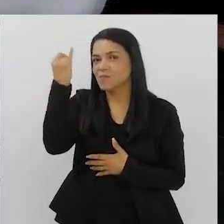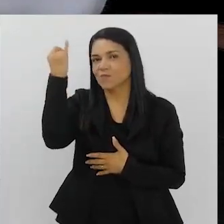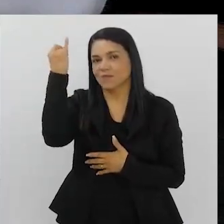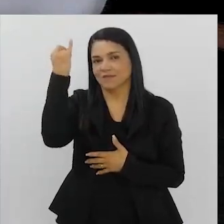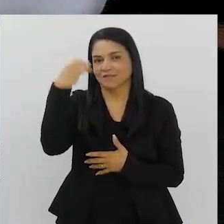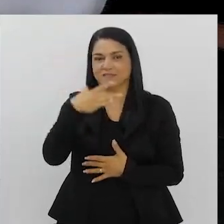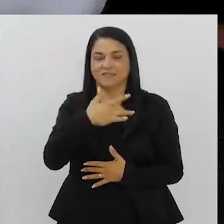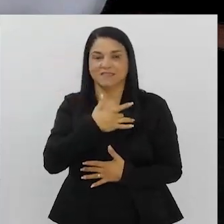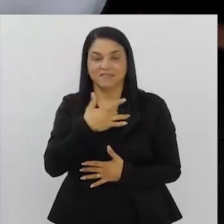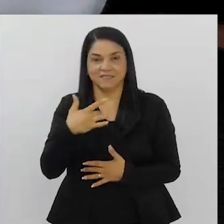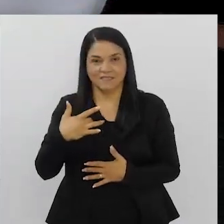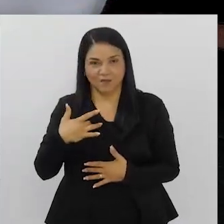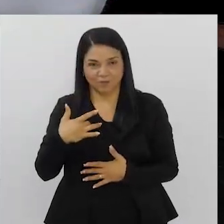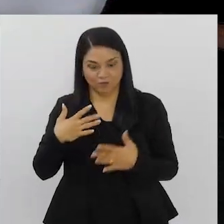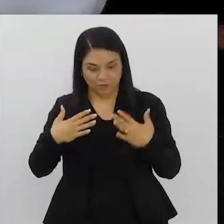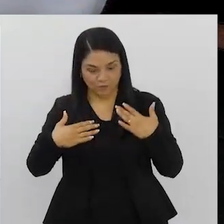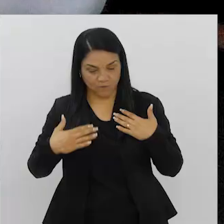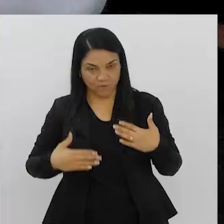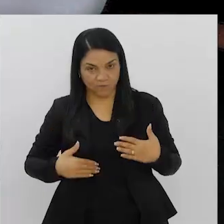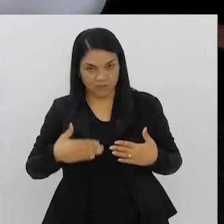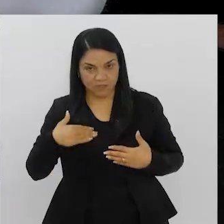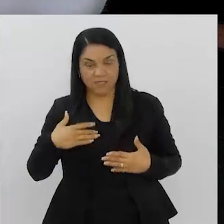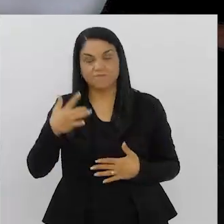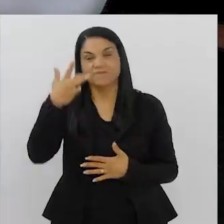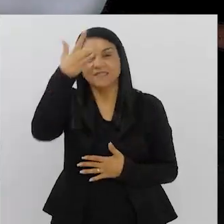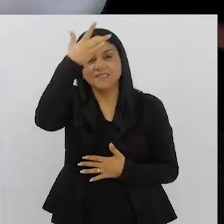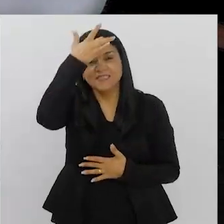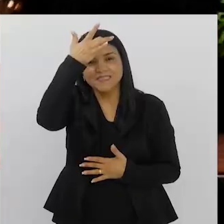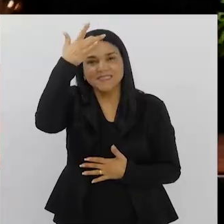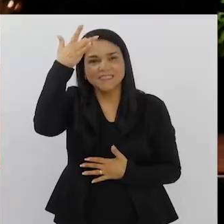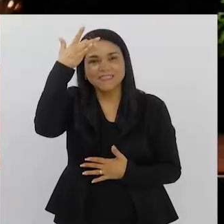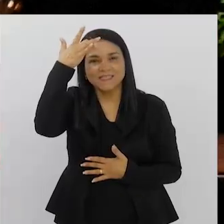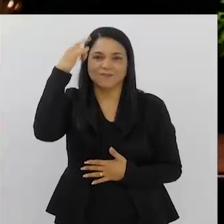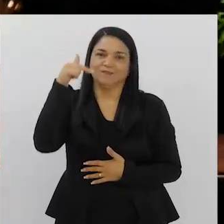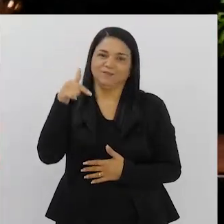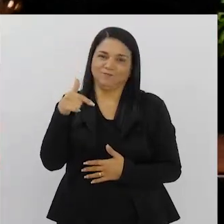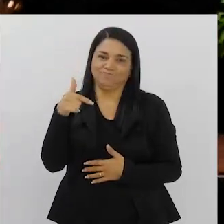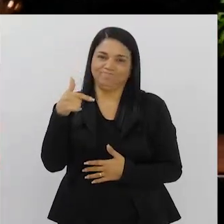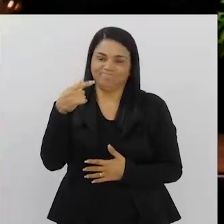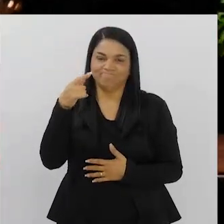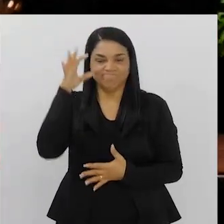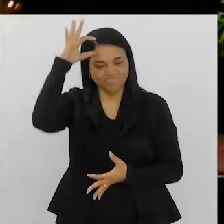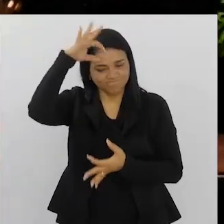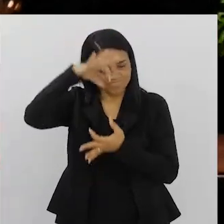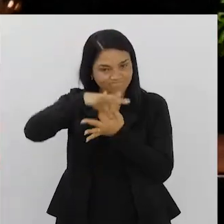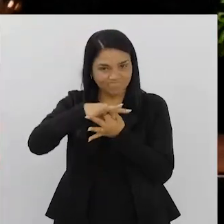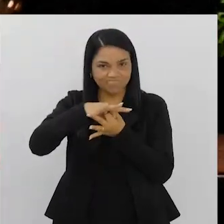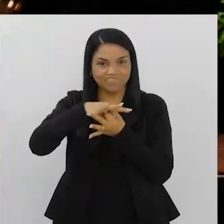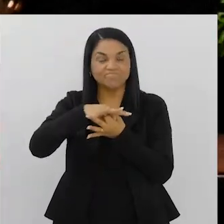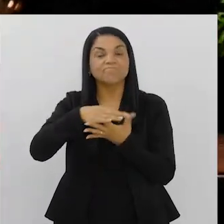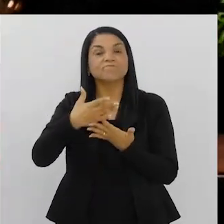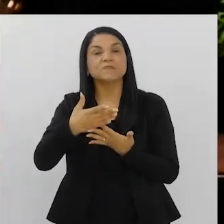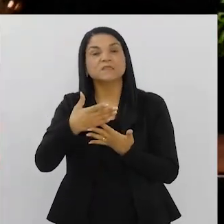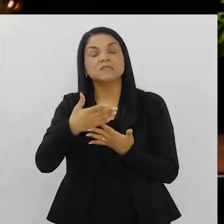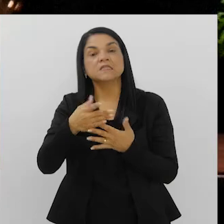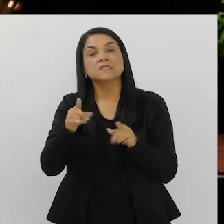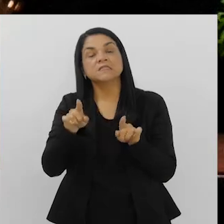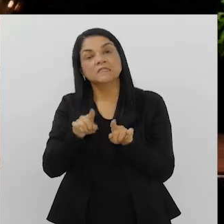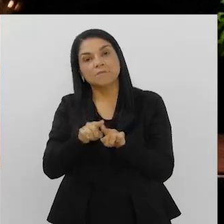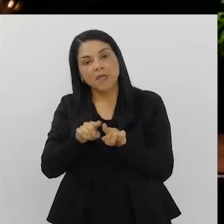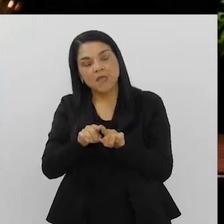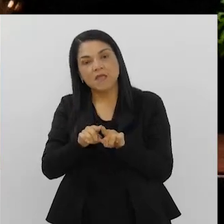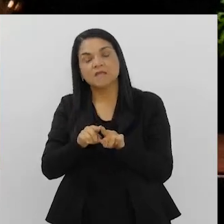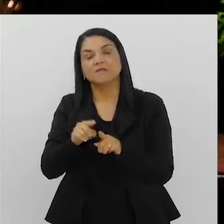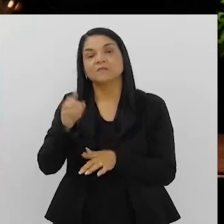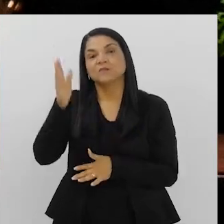importante para a nossa saúde física e também a nossa saúde mental, né? Além disso, eu acho